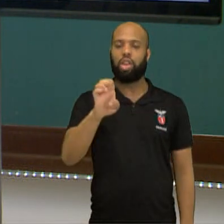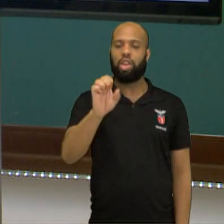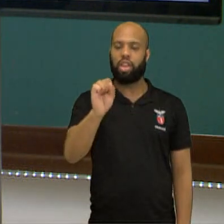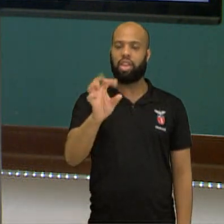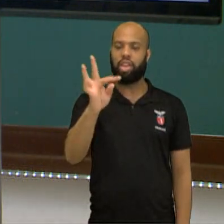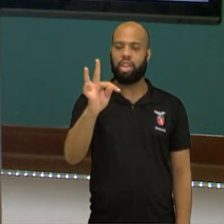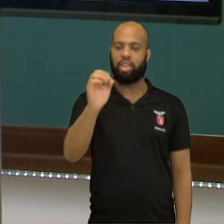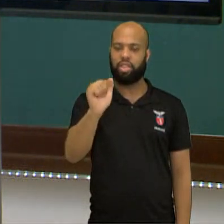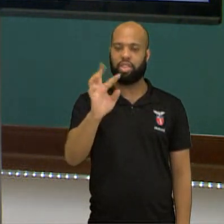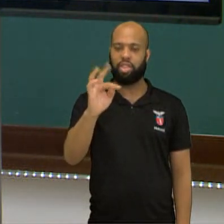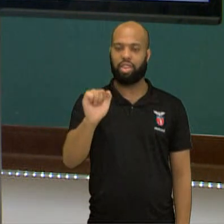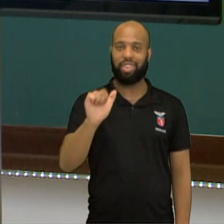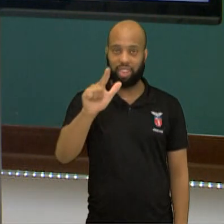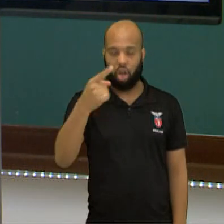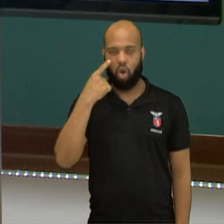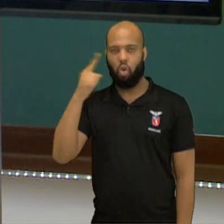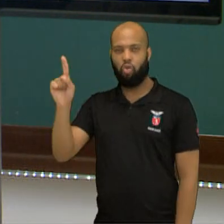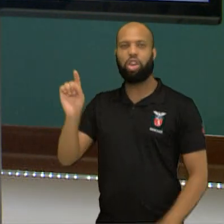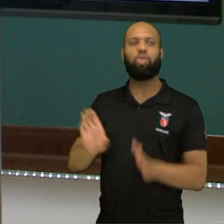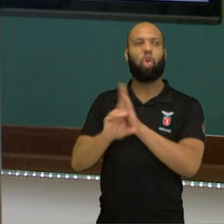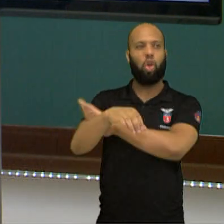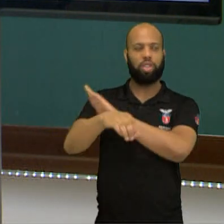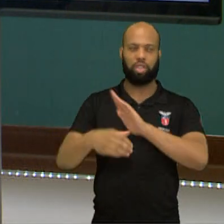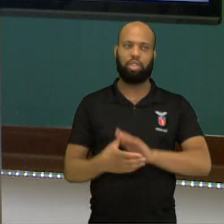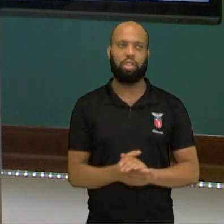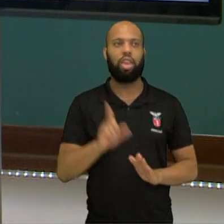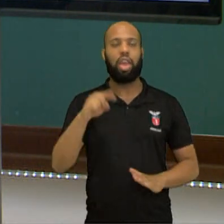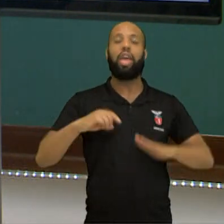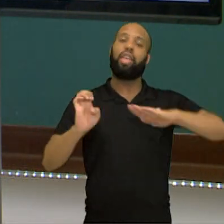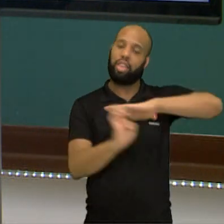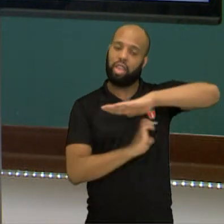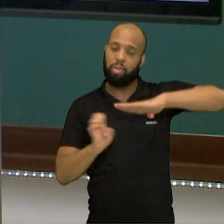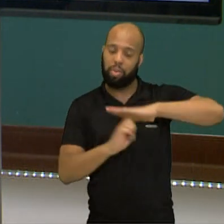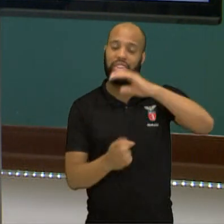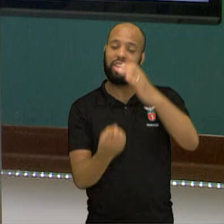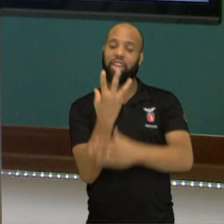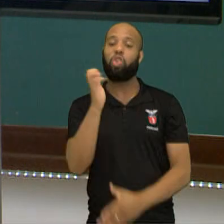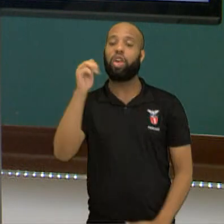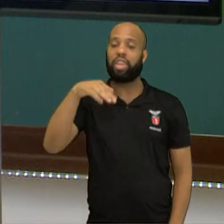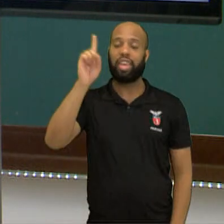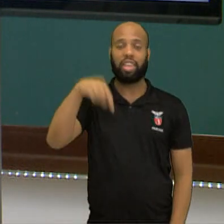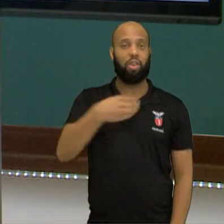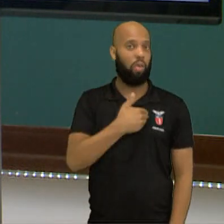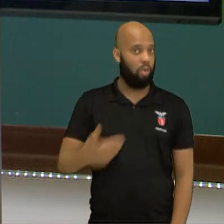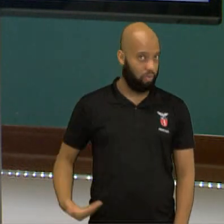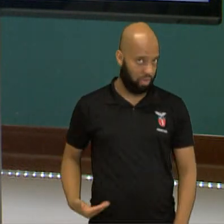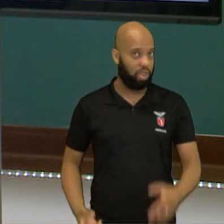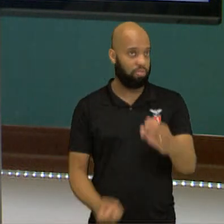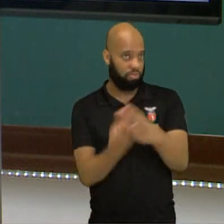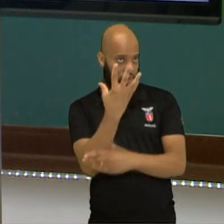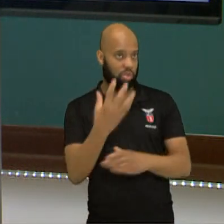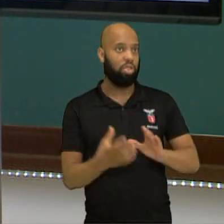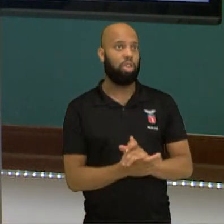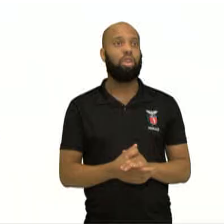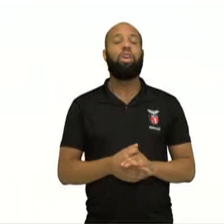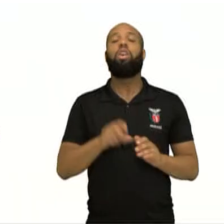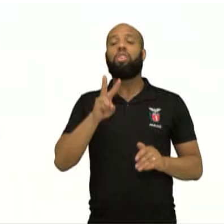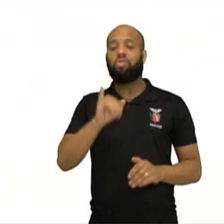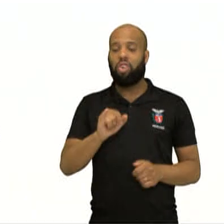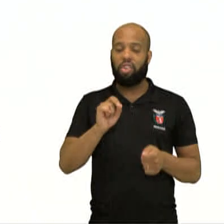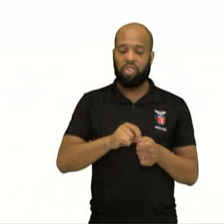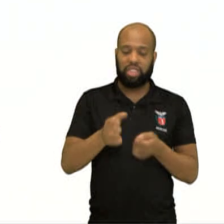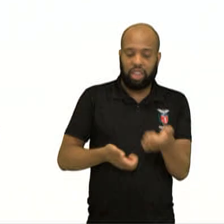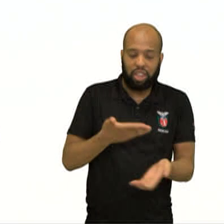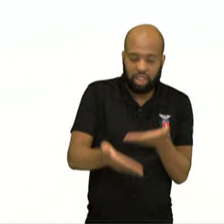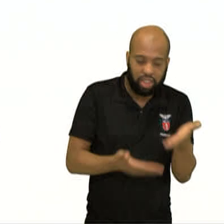uma estatal? Está aqui comigo na primeira. É uma empresa criada pelo Estado, pelo governo, para exercer